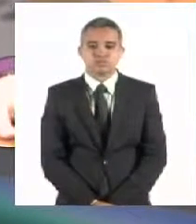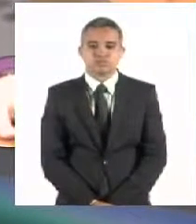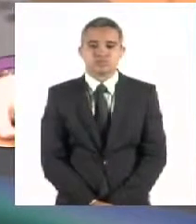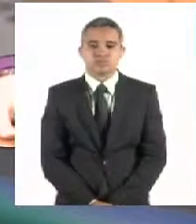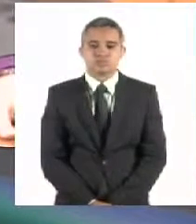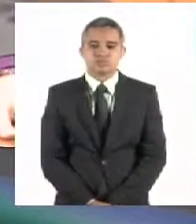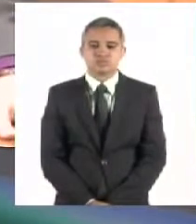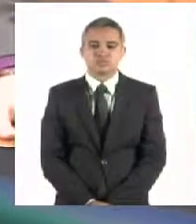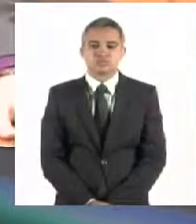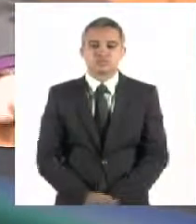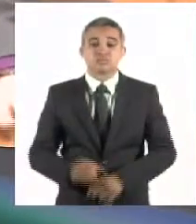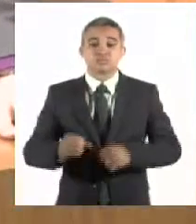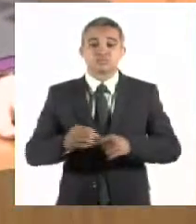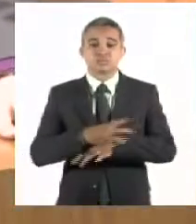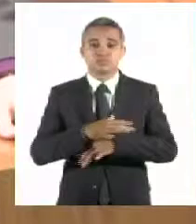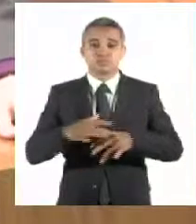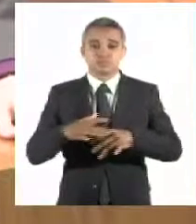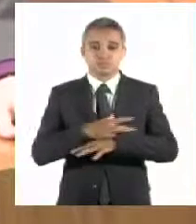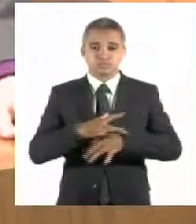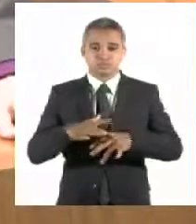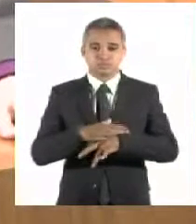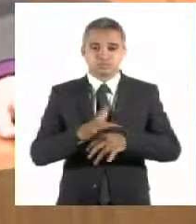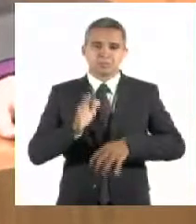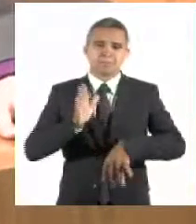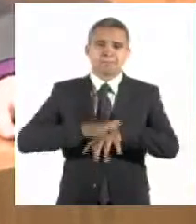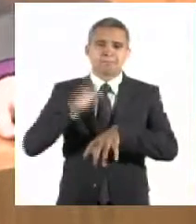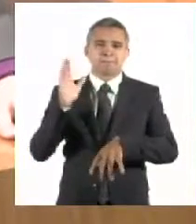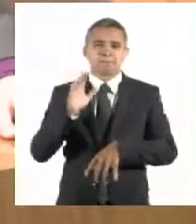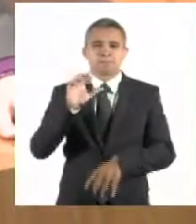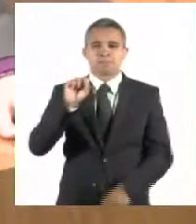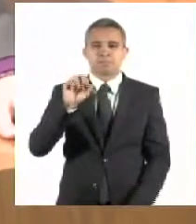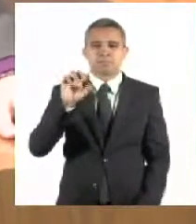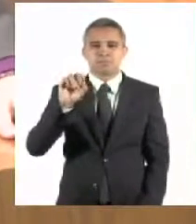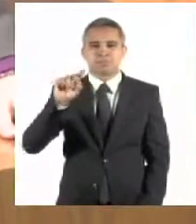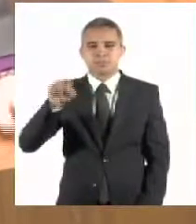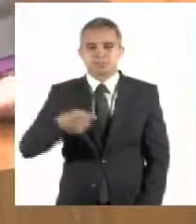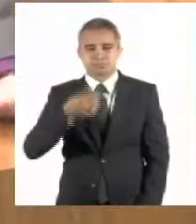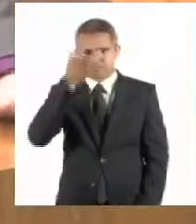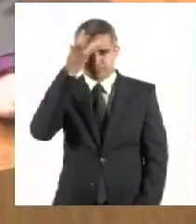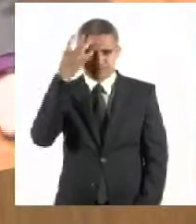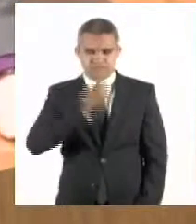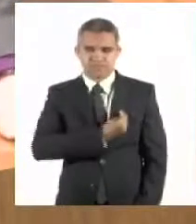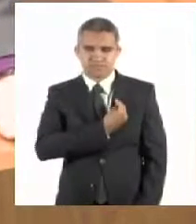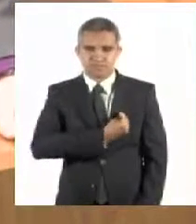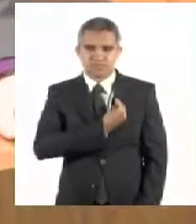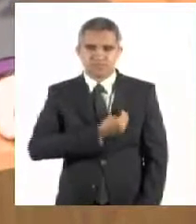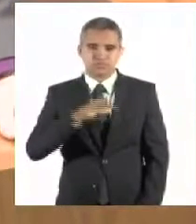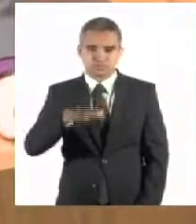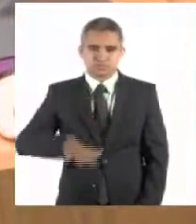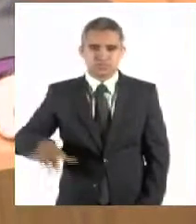uma cidade com mais de 80 mil habitantes,